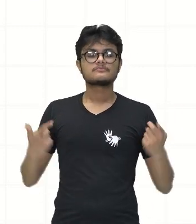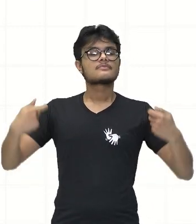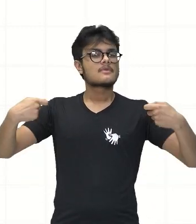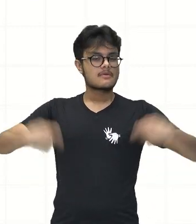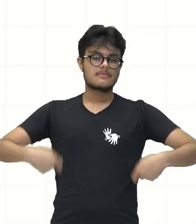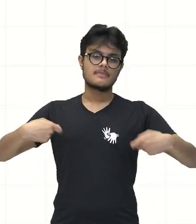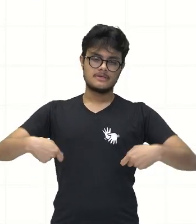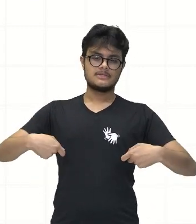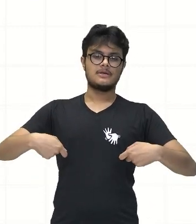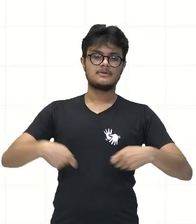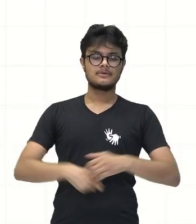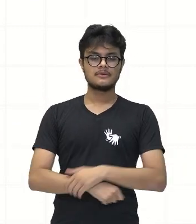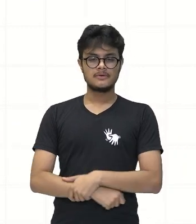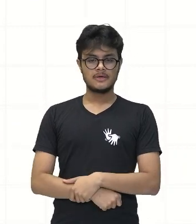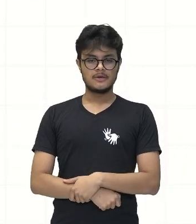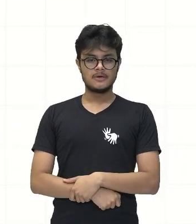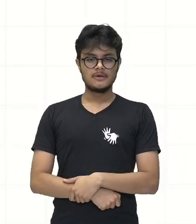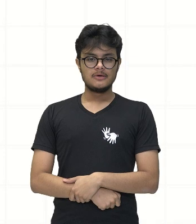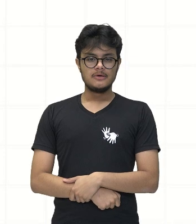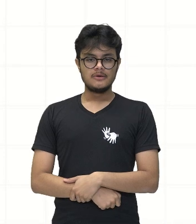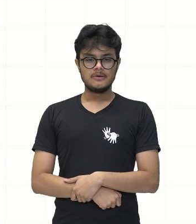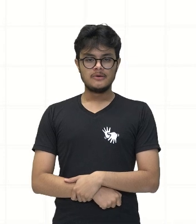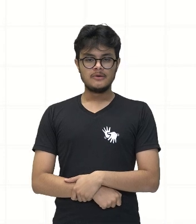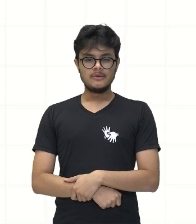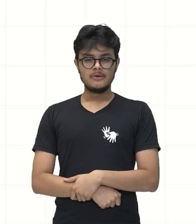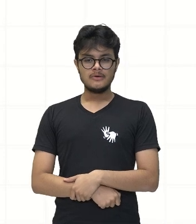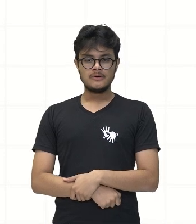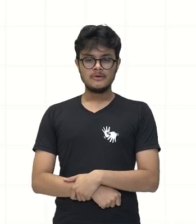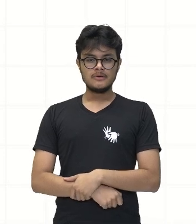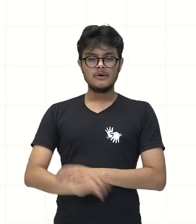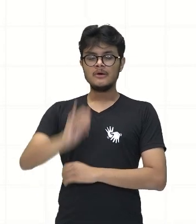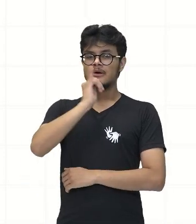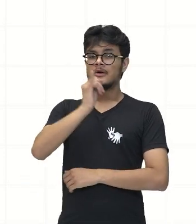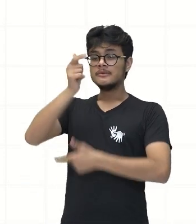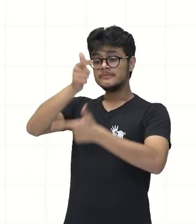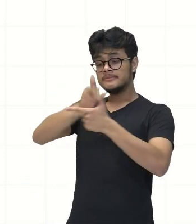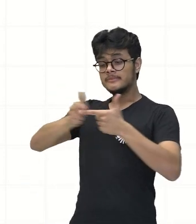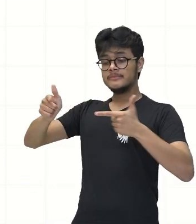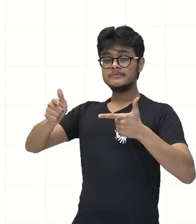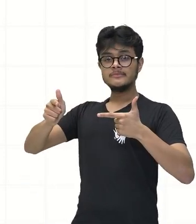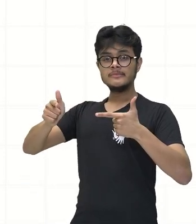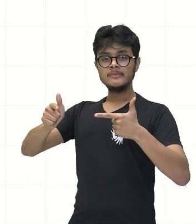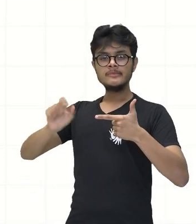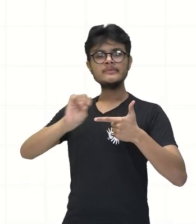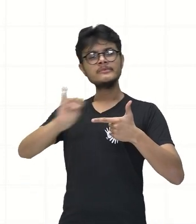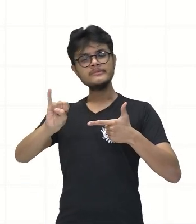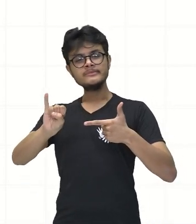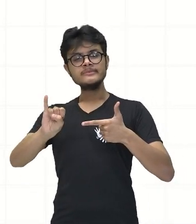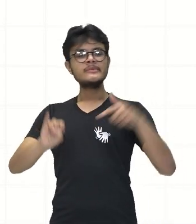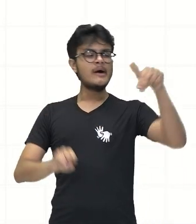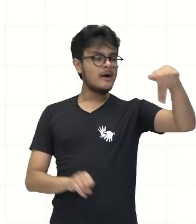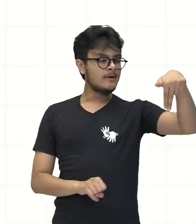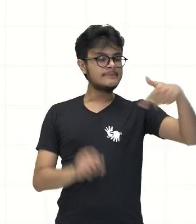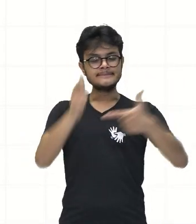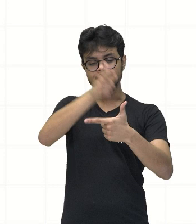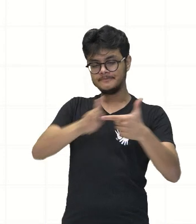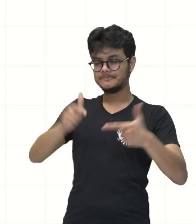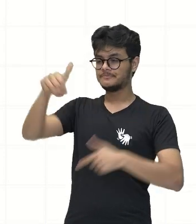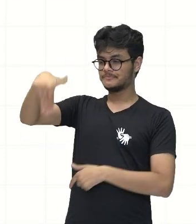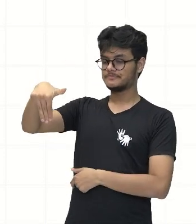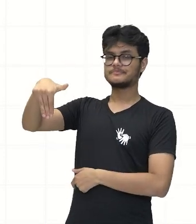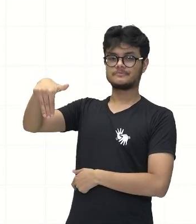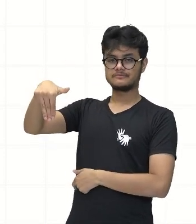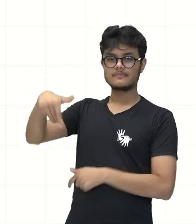dois radicais são equivalentes. A mesma coisa se eu dividir, ó. Se eu dividir tanto o expoente quanto o